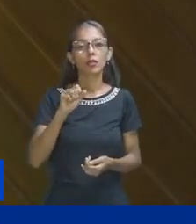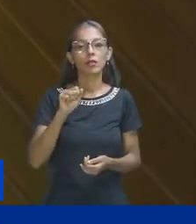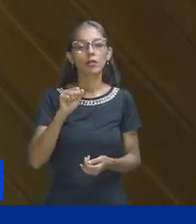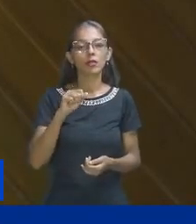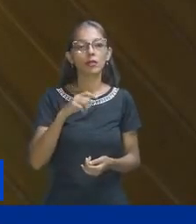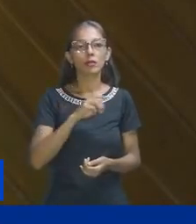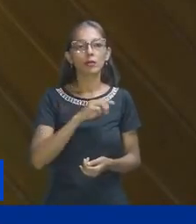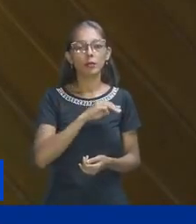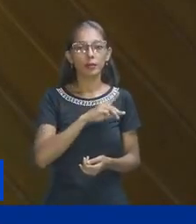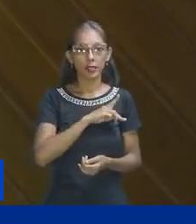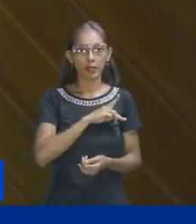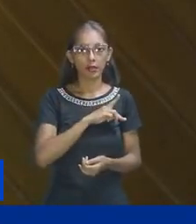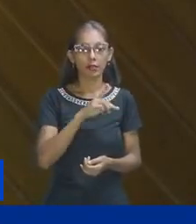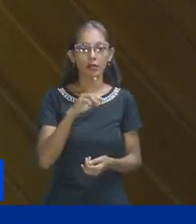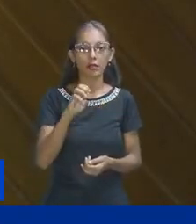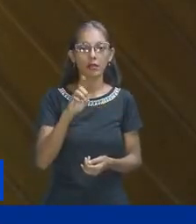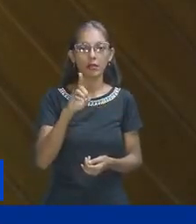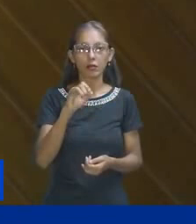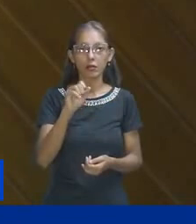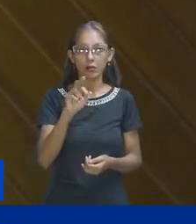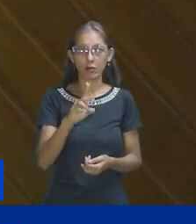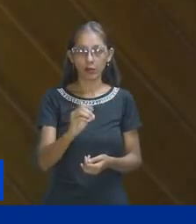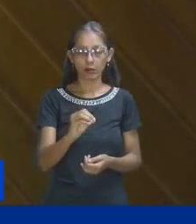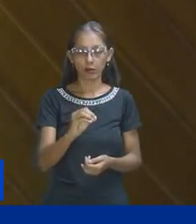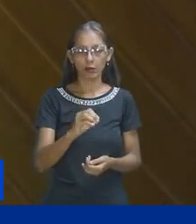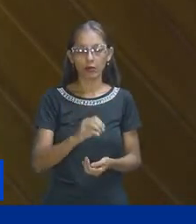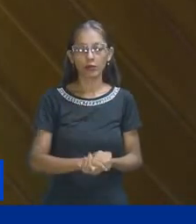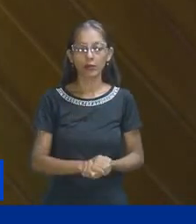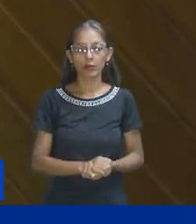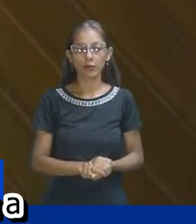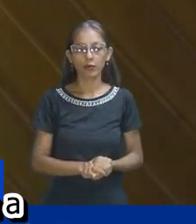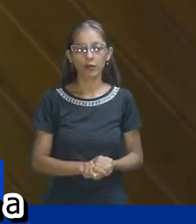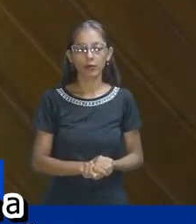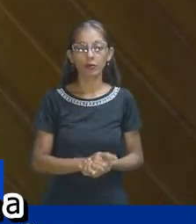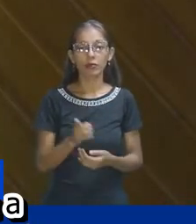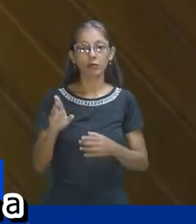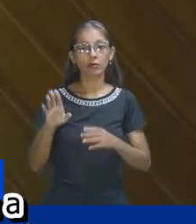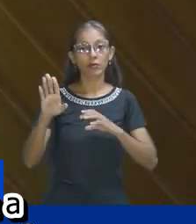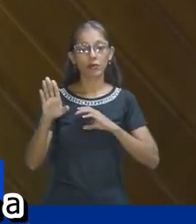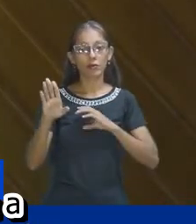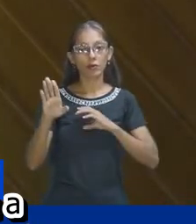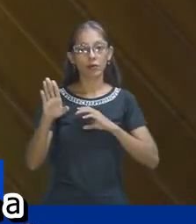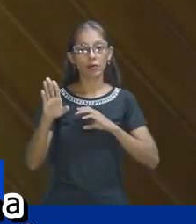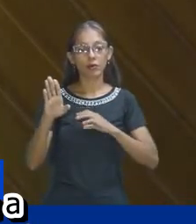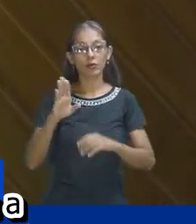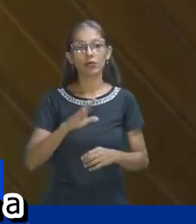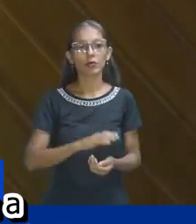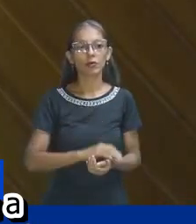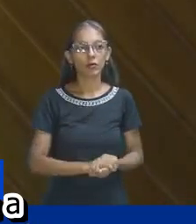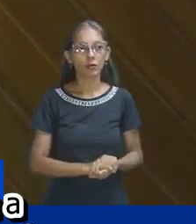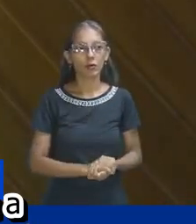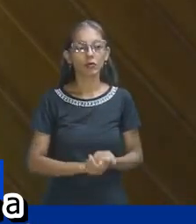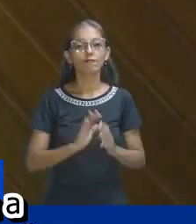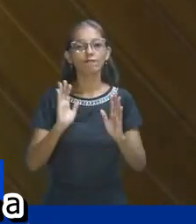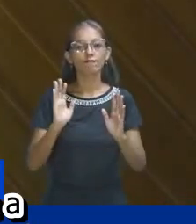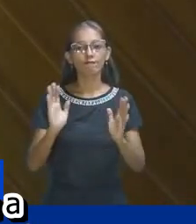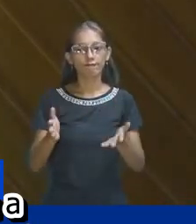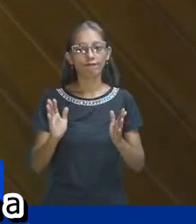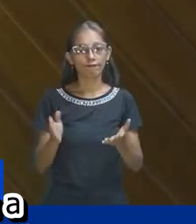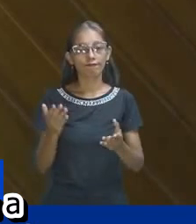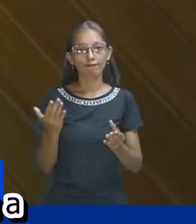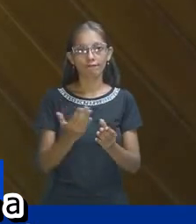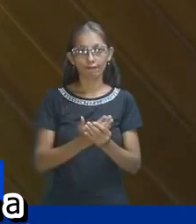o representado aqui, João Diomedes. Essa sentença, ela já transitou em julgado